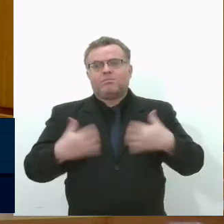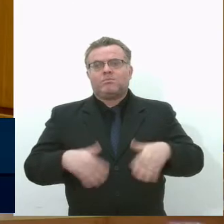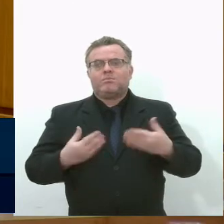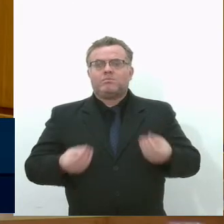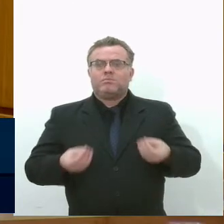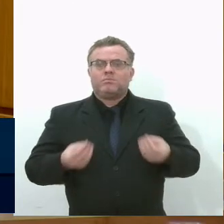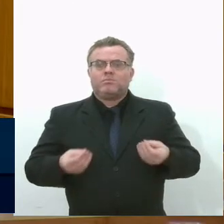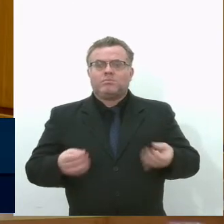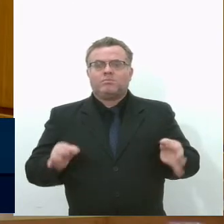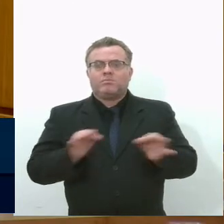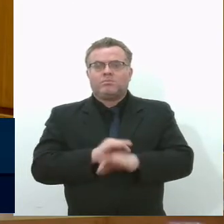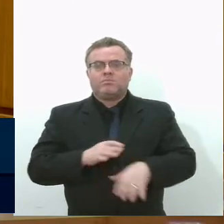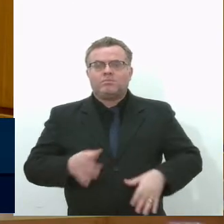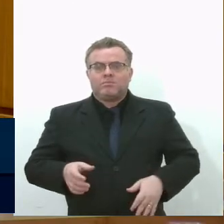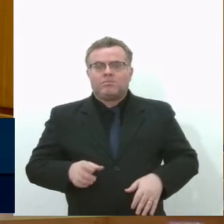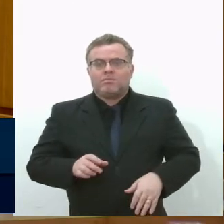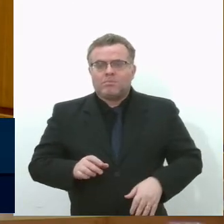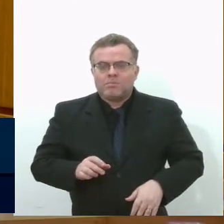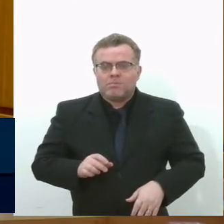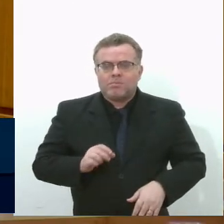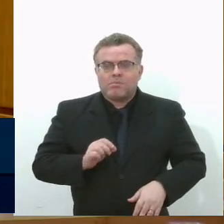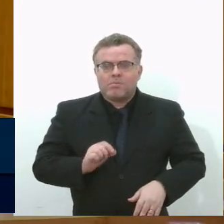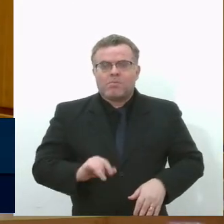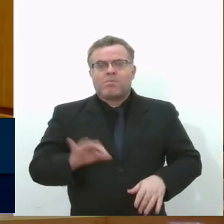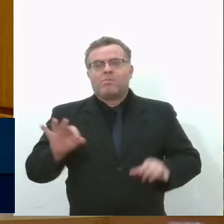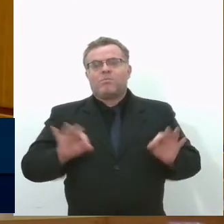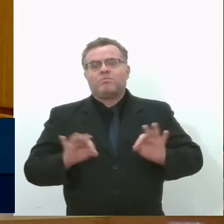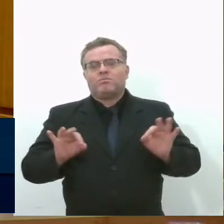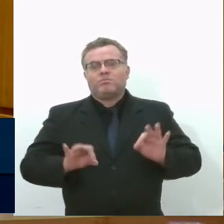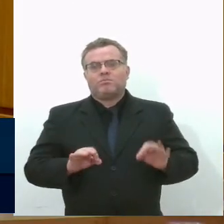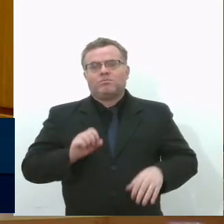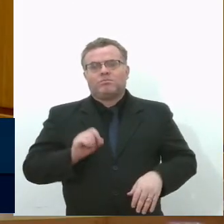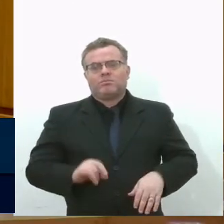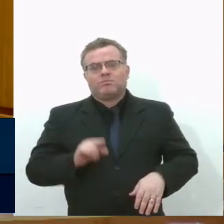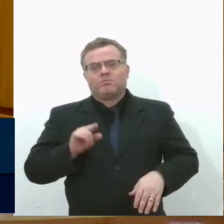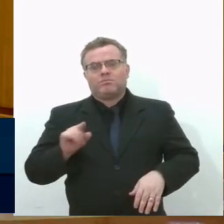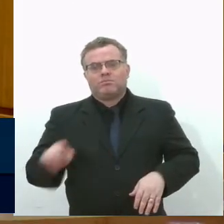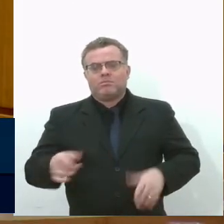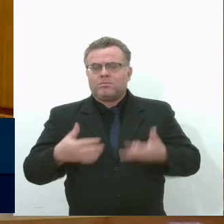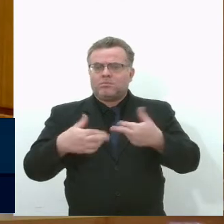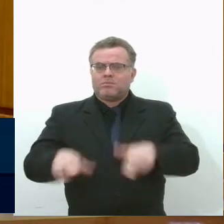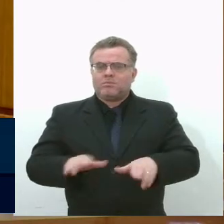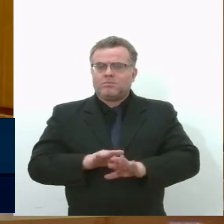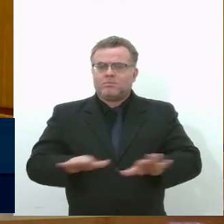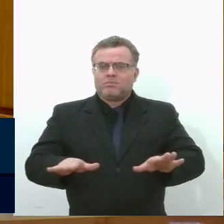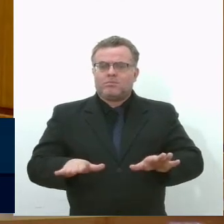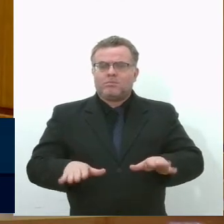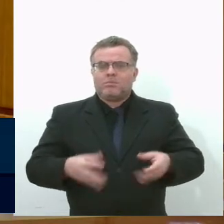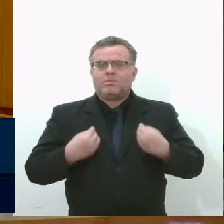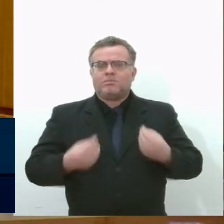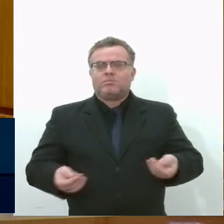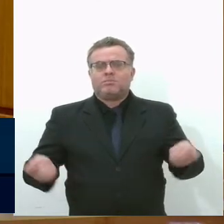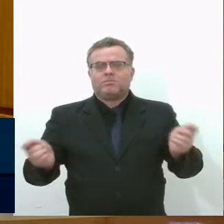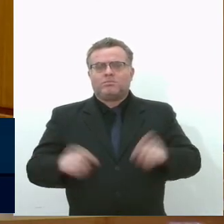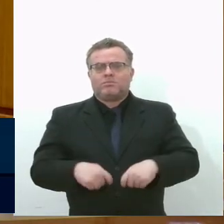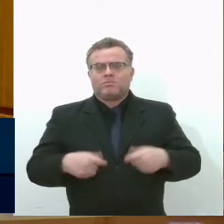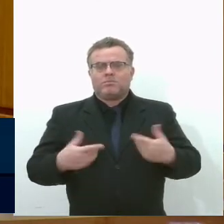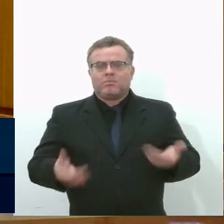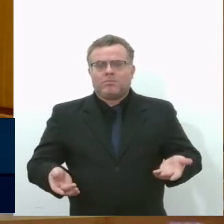senão, por que existir os tribunais e qual é a competência? É preciso que se defina